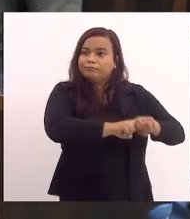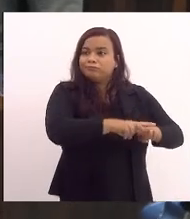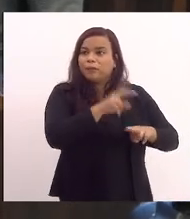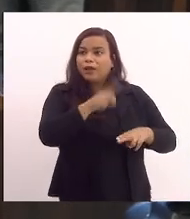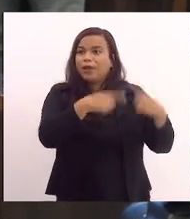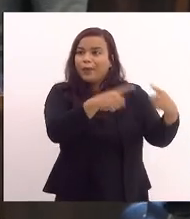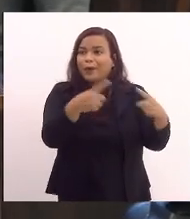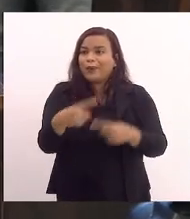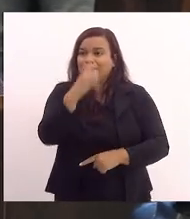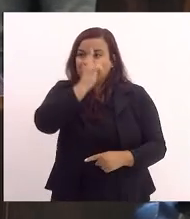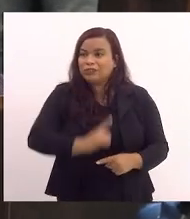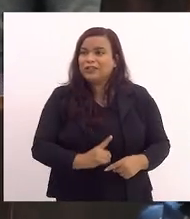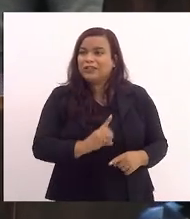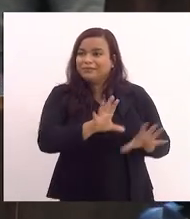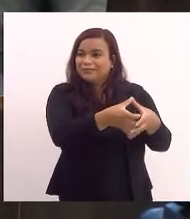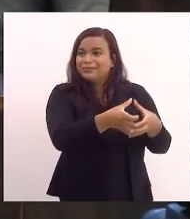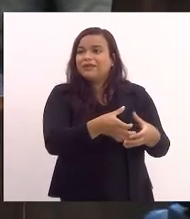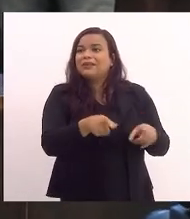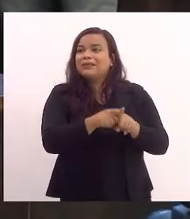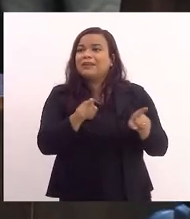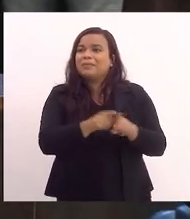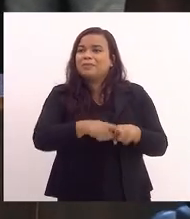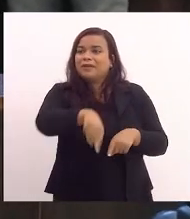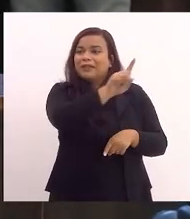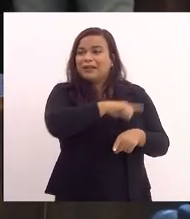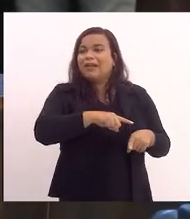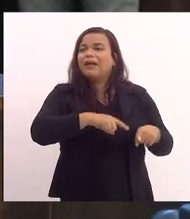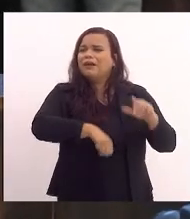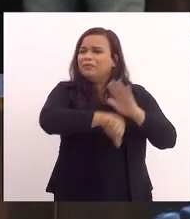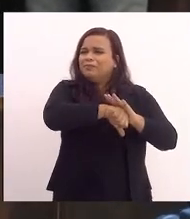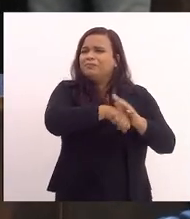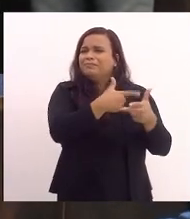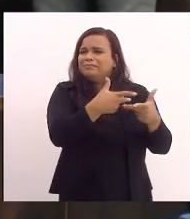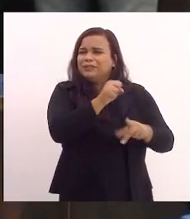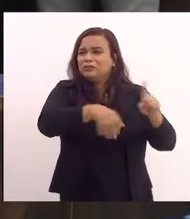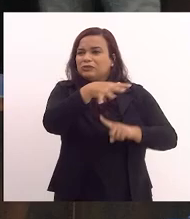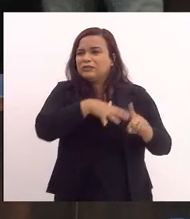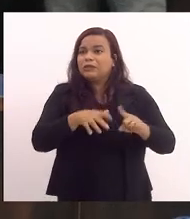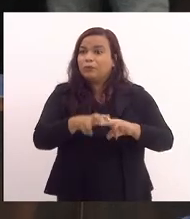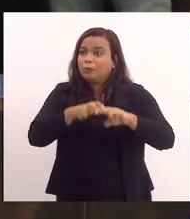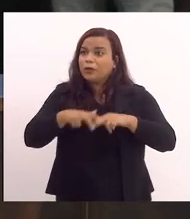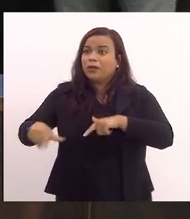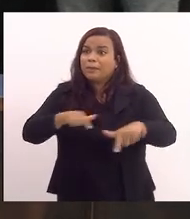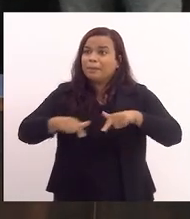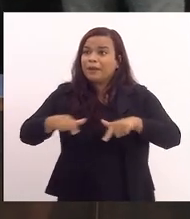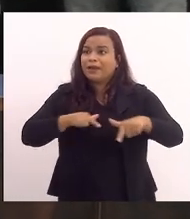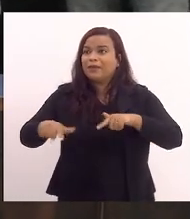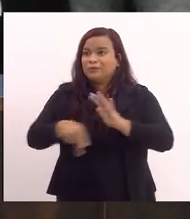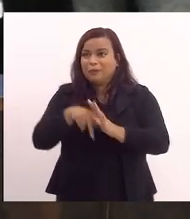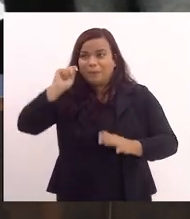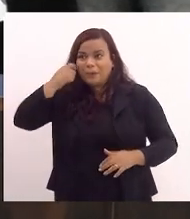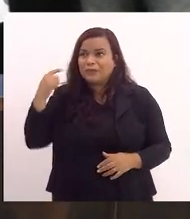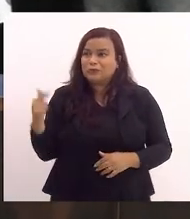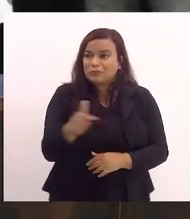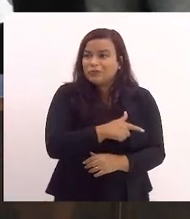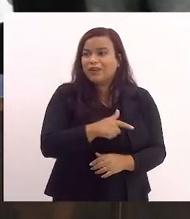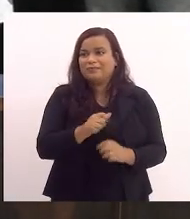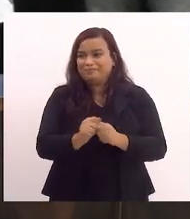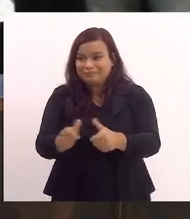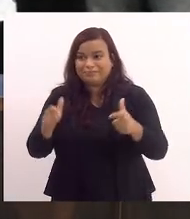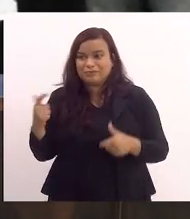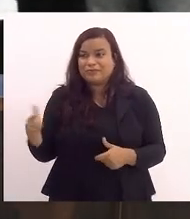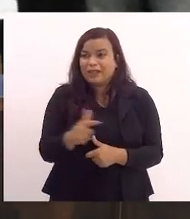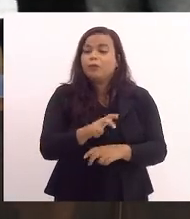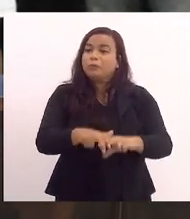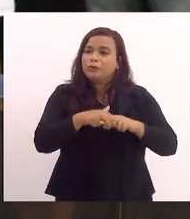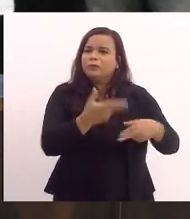dos direitos, é a política da marginalização social. Por isso que não tem empregos para os nossos. Por isso o encarceramento em